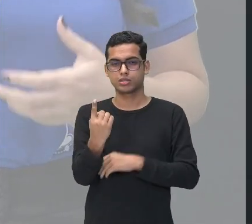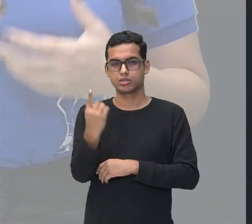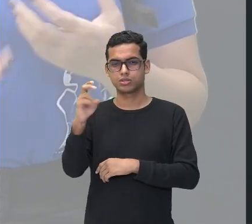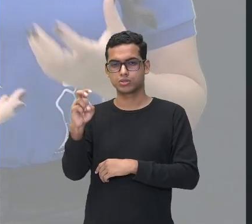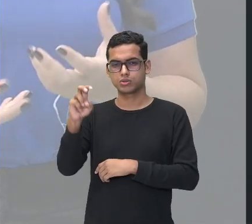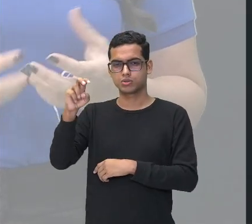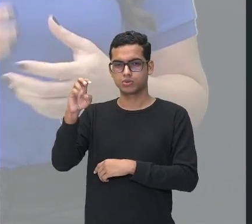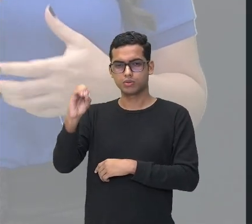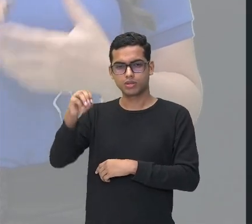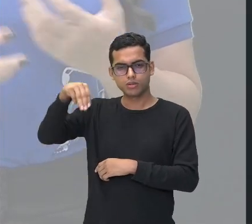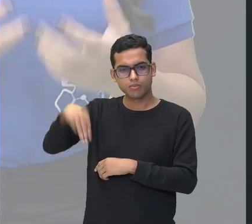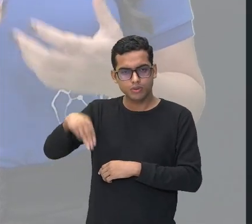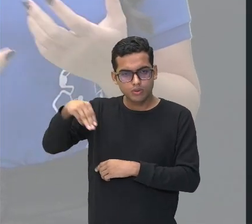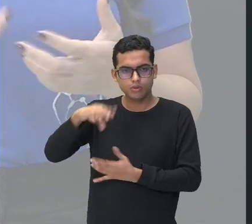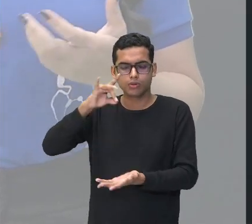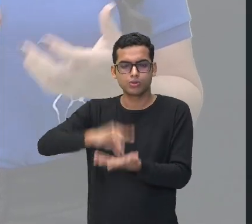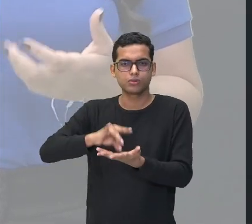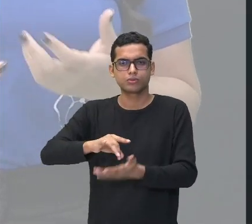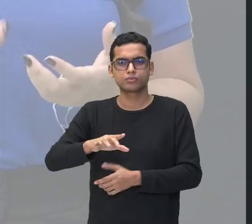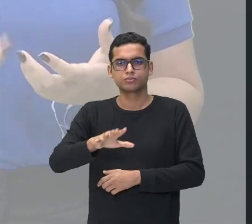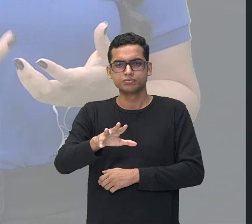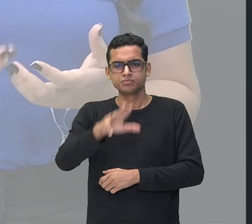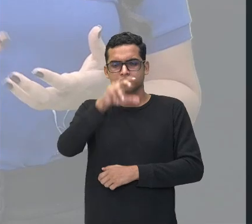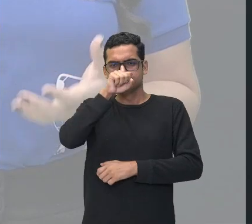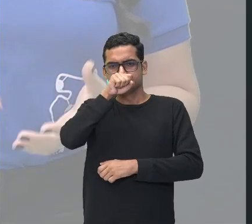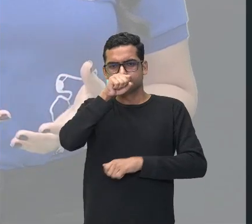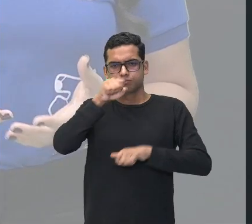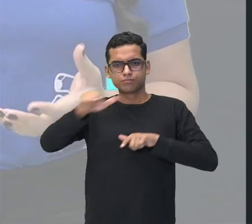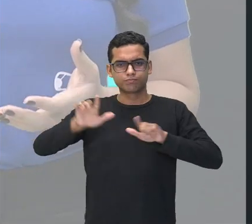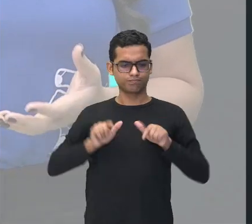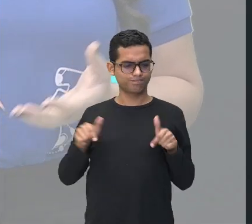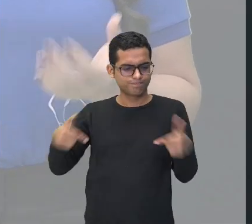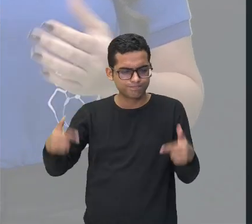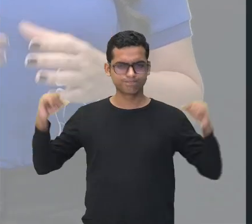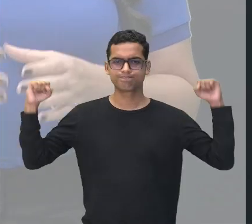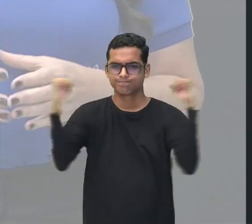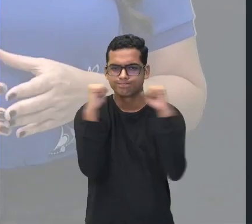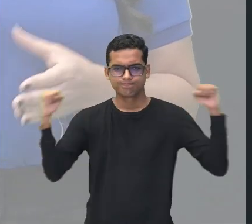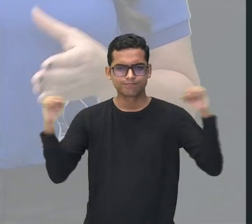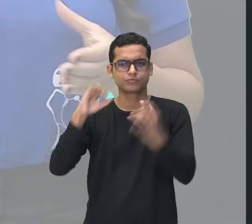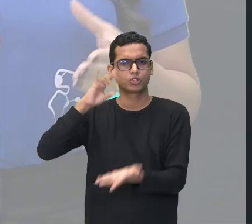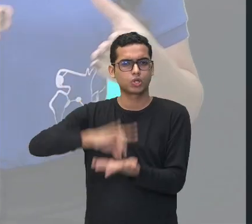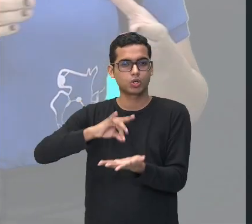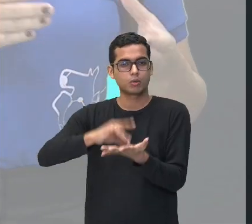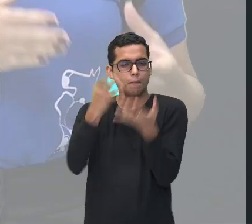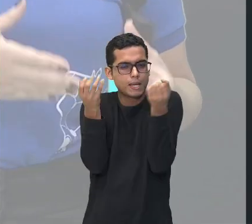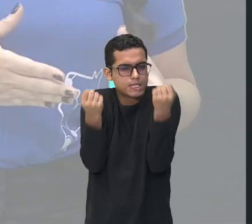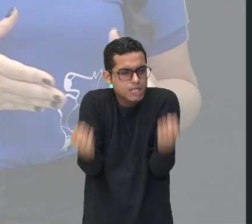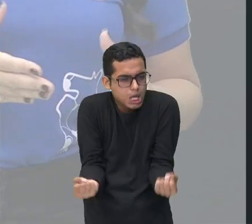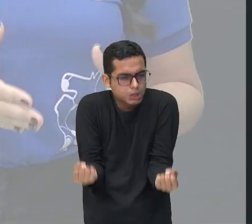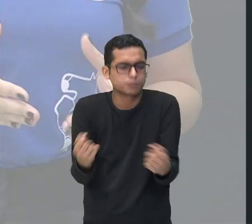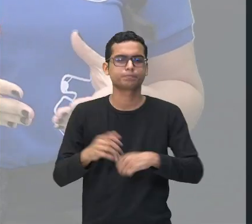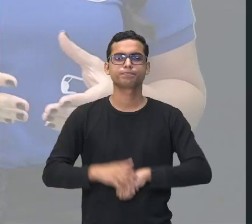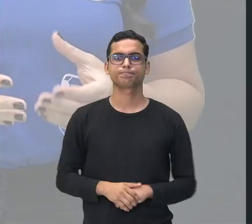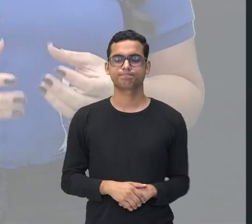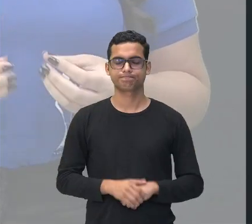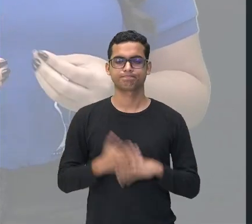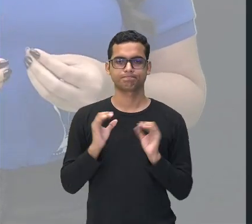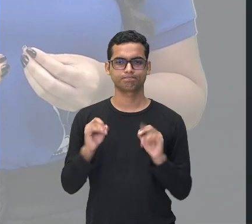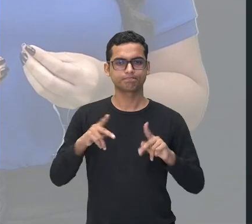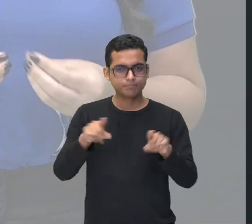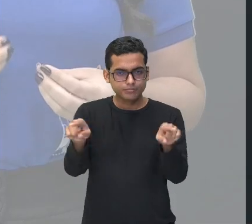ali ativa, para a questão de manutenção da sua saúde. E a gente já viu que a falta de atividade